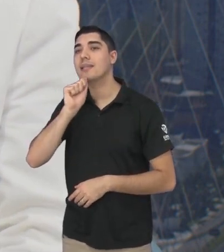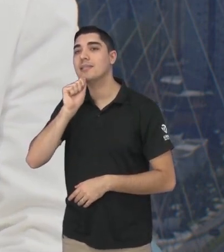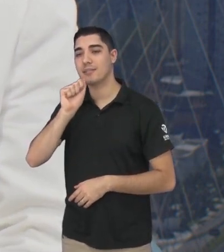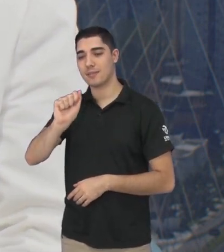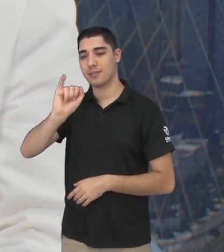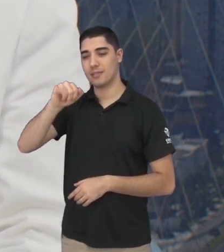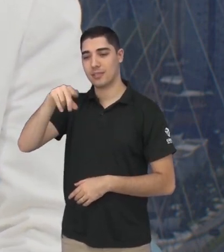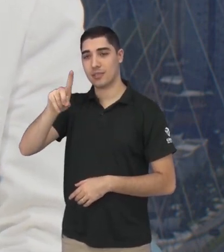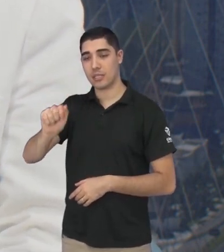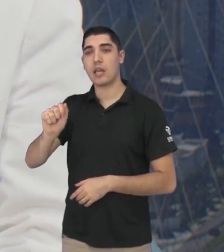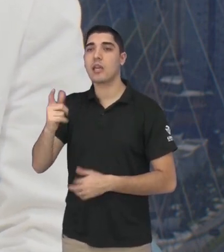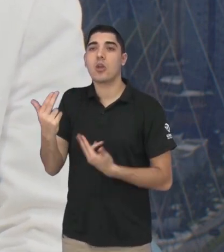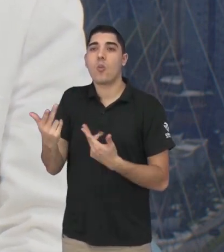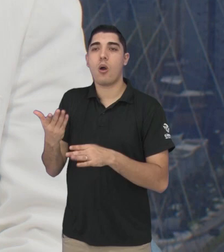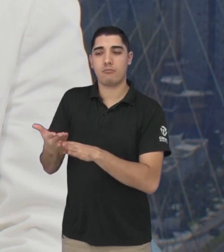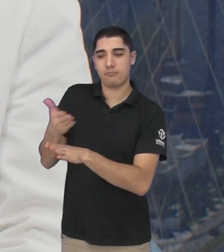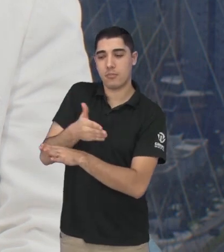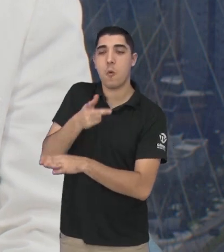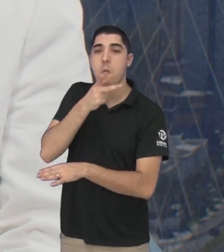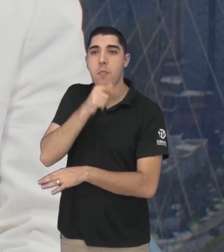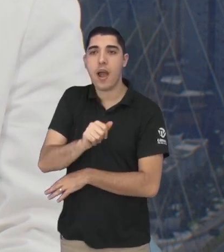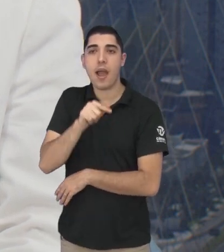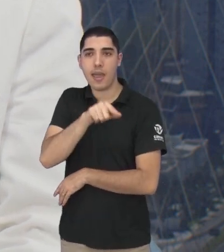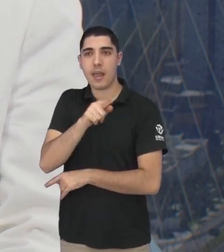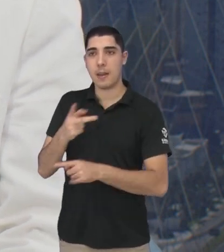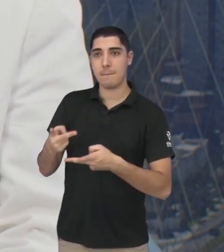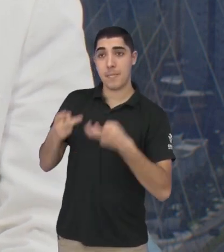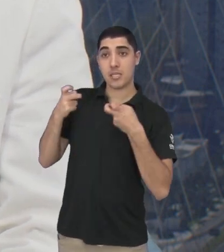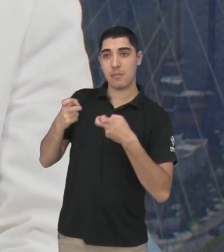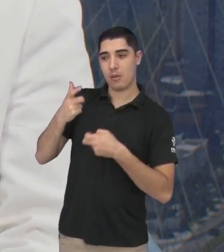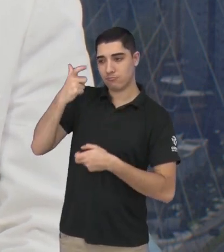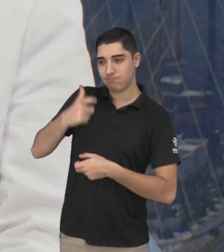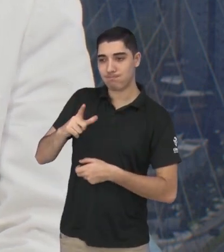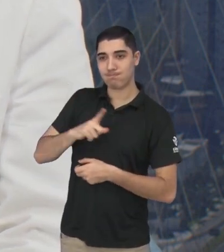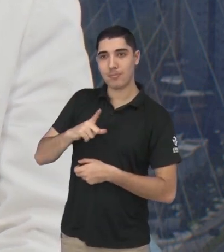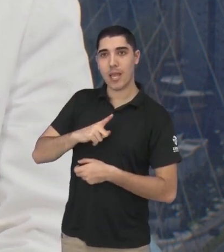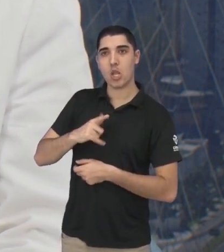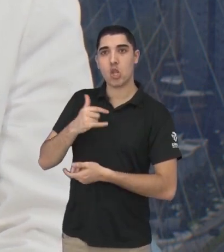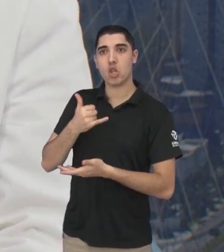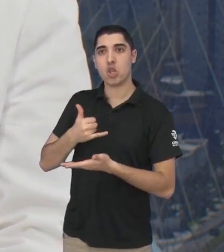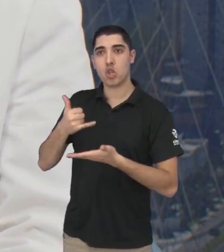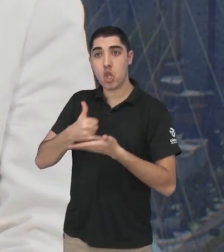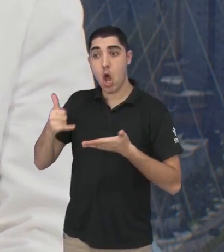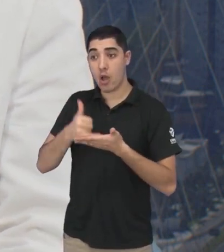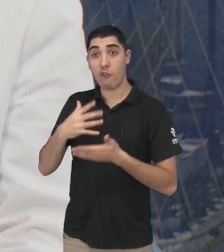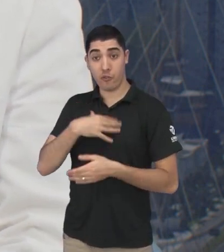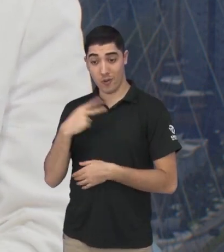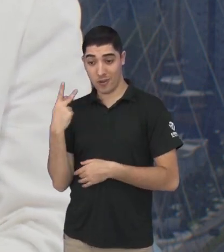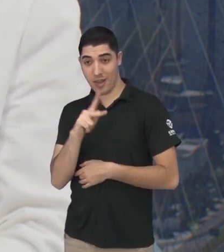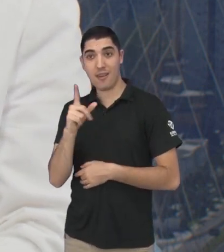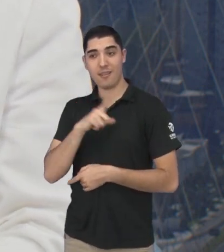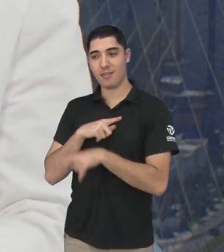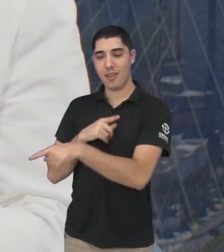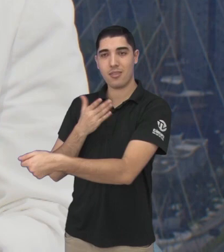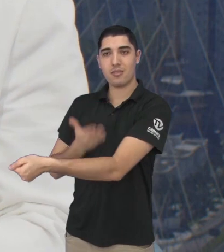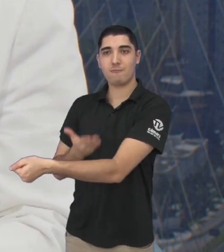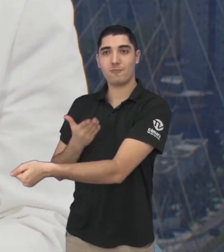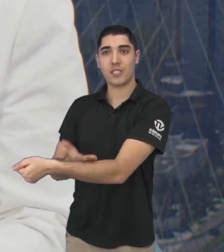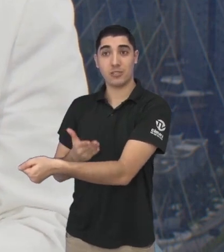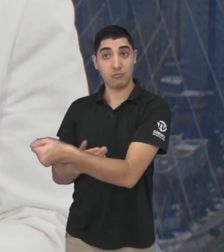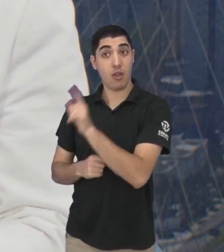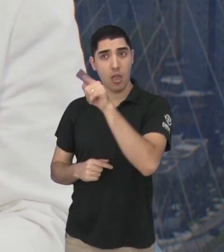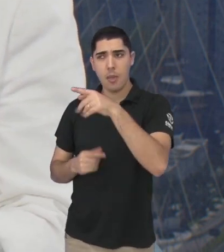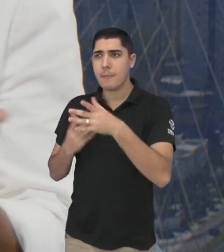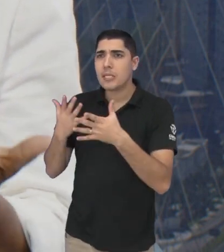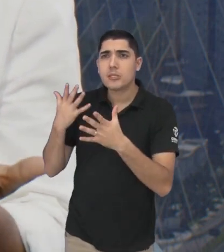justamente a descoberta de um pai na questão da droga, descobriu depois de anos que o filho dele estava, então como que se dá